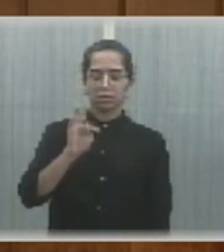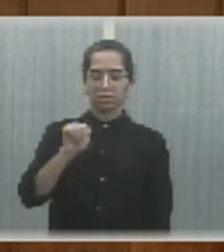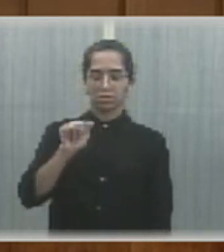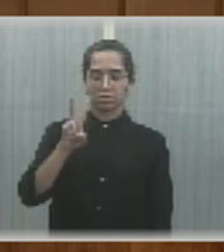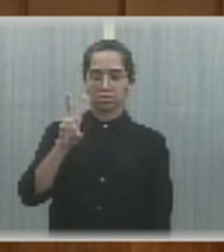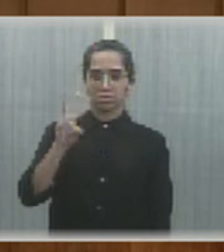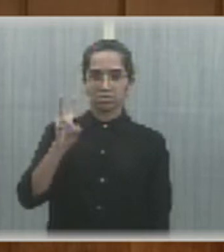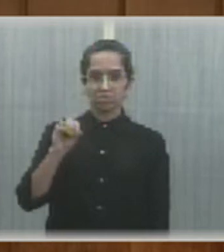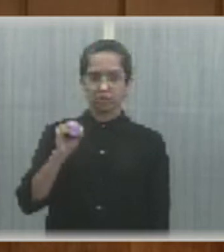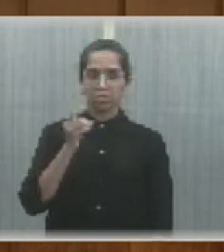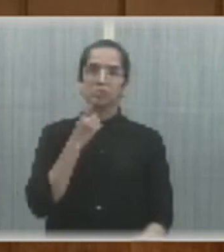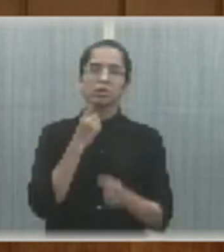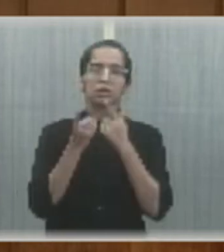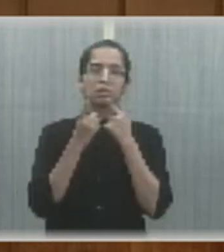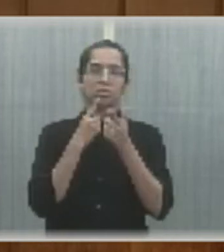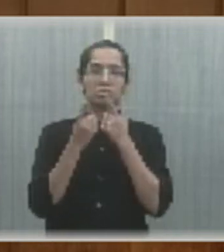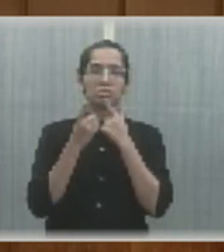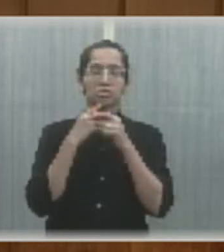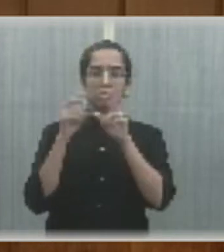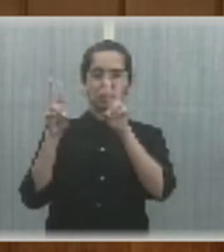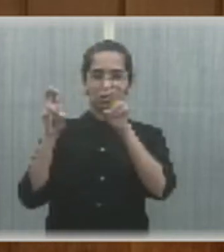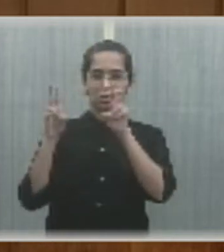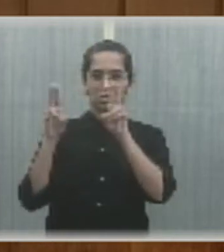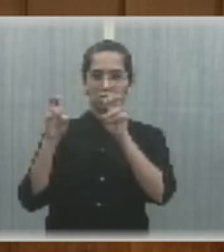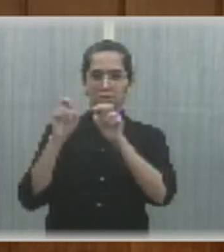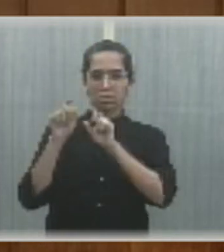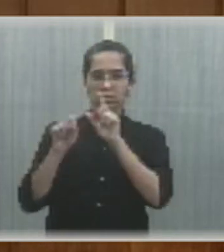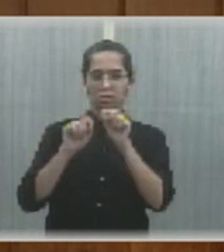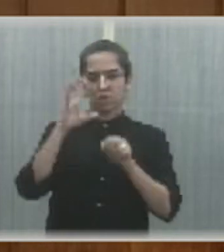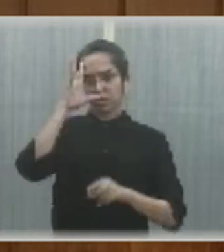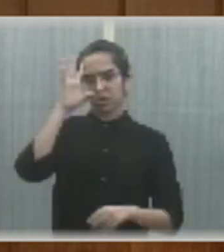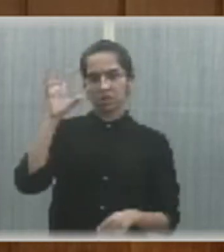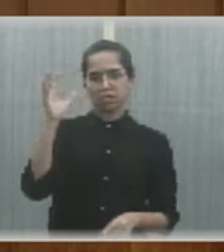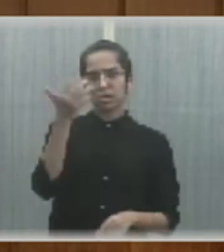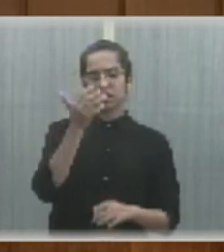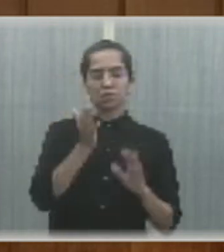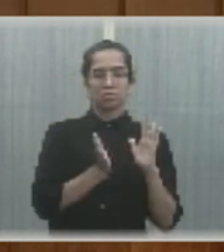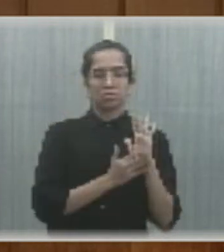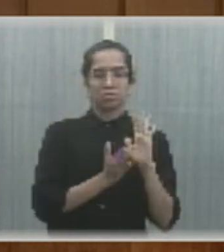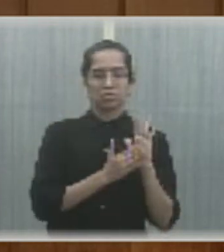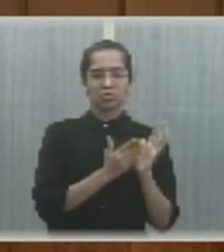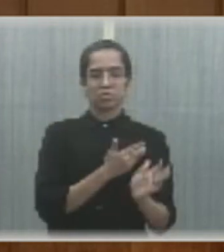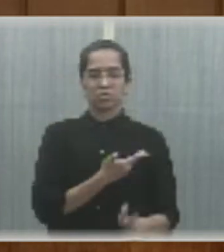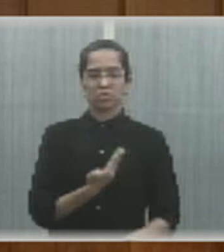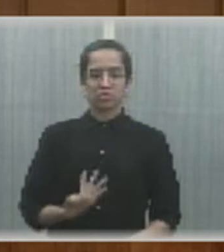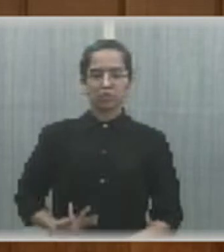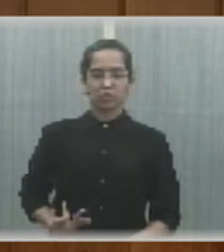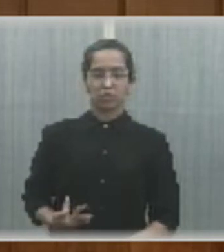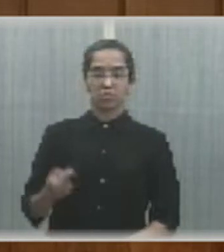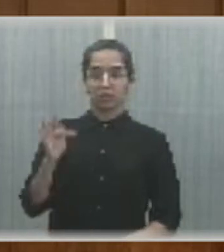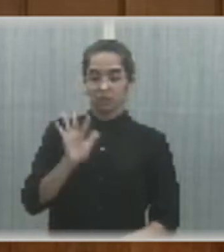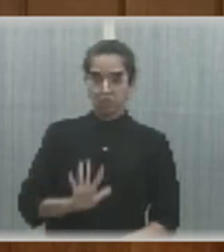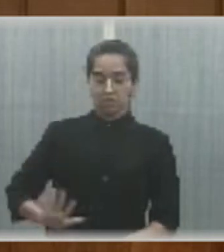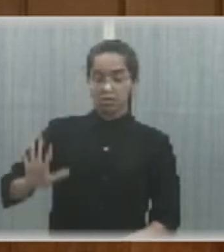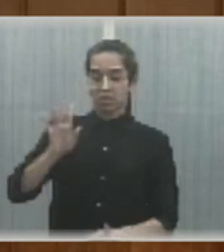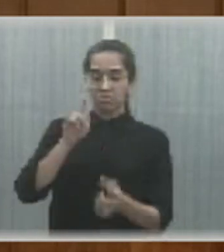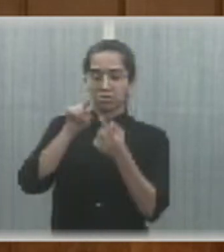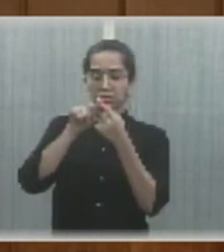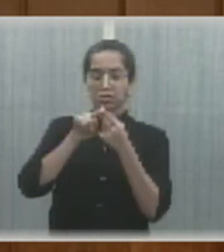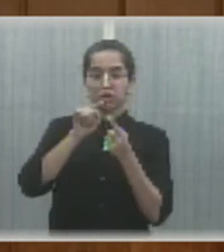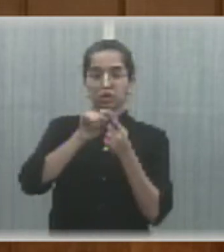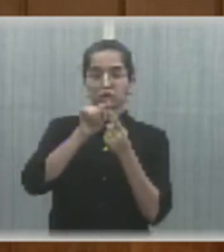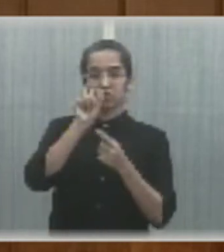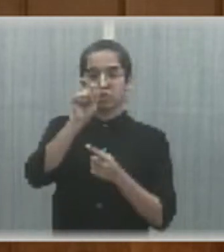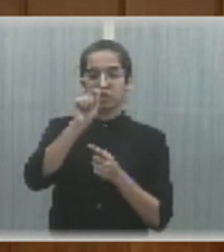Neiva, discutiu acerca das recentes medidas propostas pelo governo federal sobre a redução dos preços